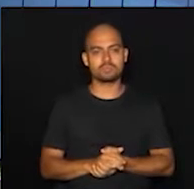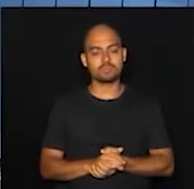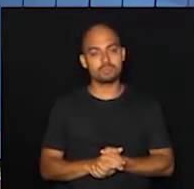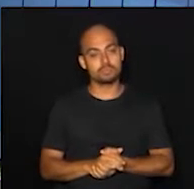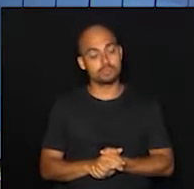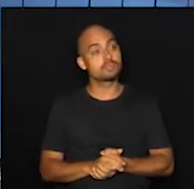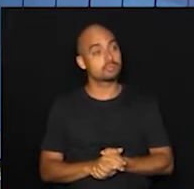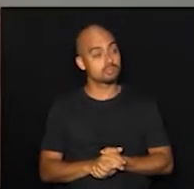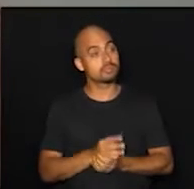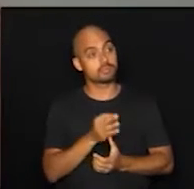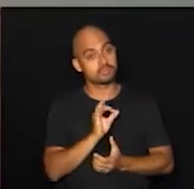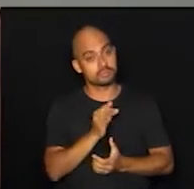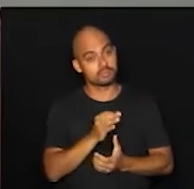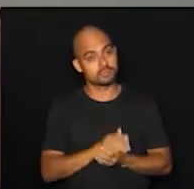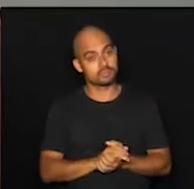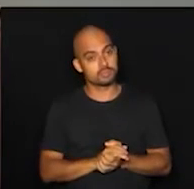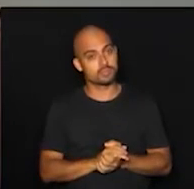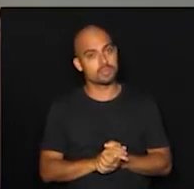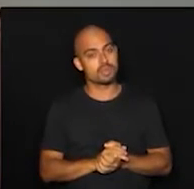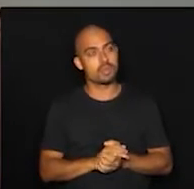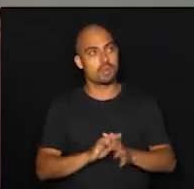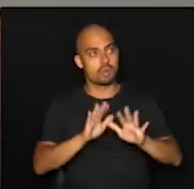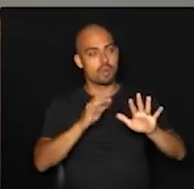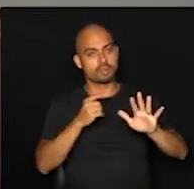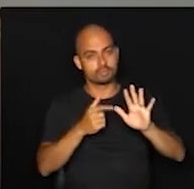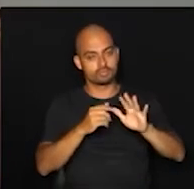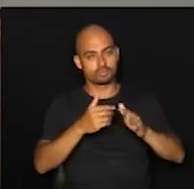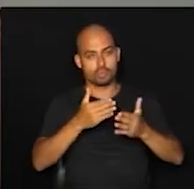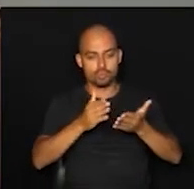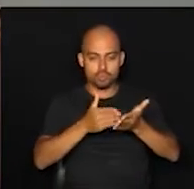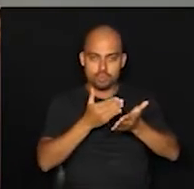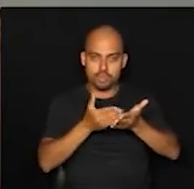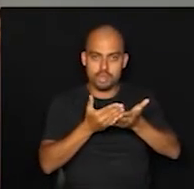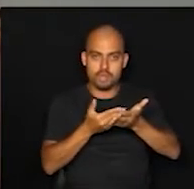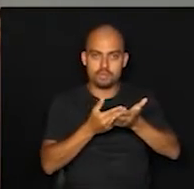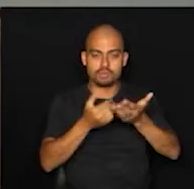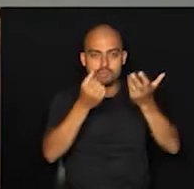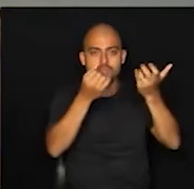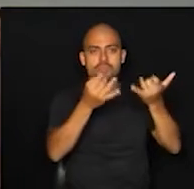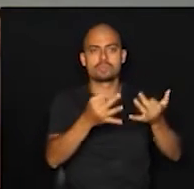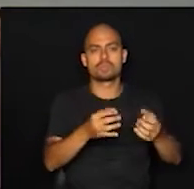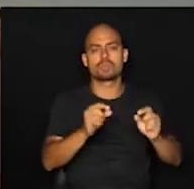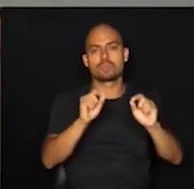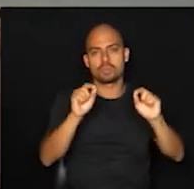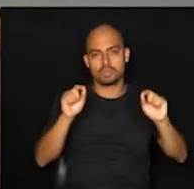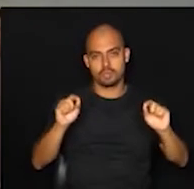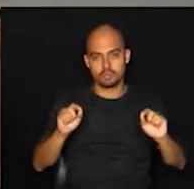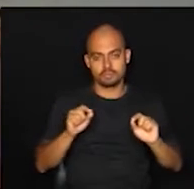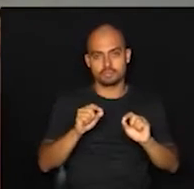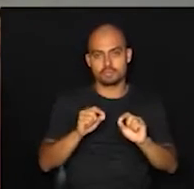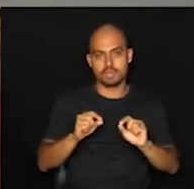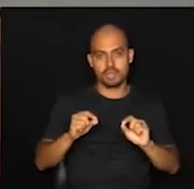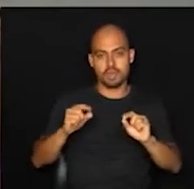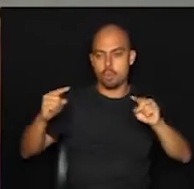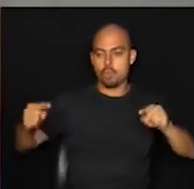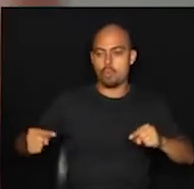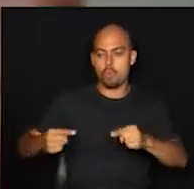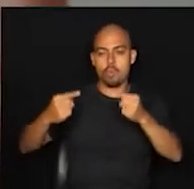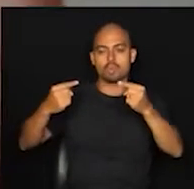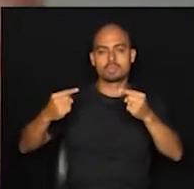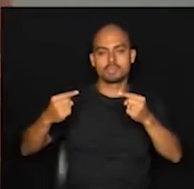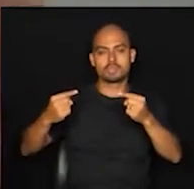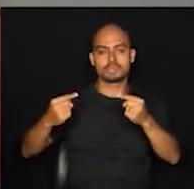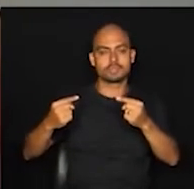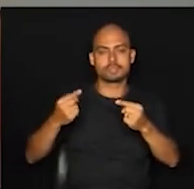Tem o seguinte exercício pode ser feito. No livro a gente também explica isso. A contrafactualidade na historiografia, ela não pode